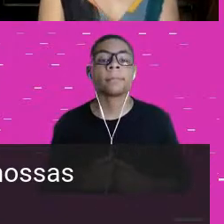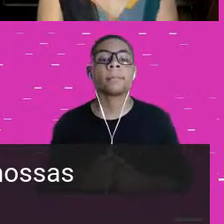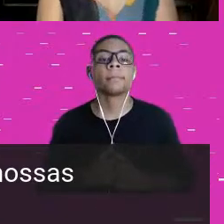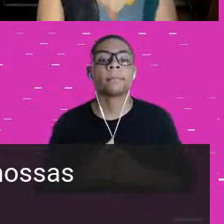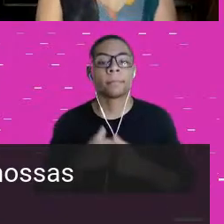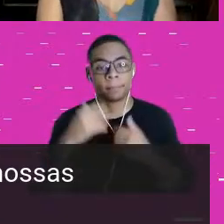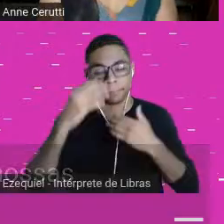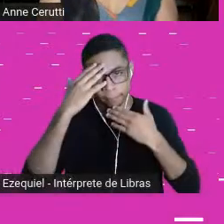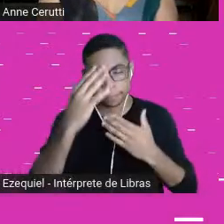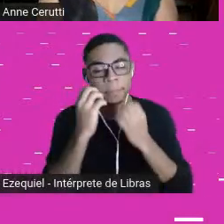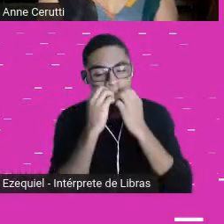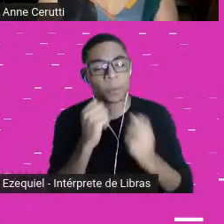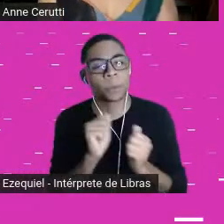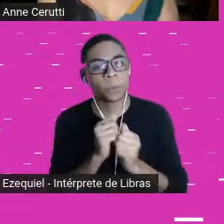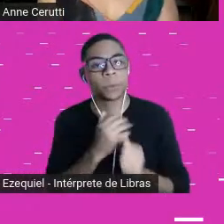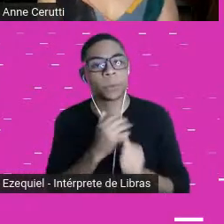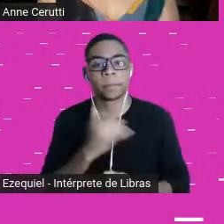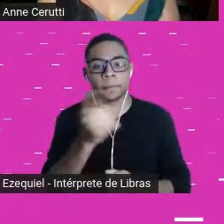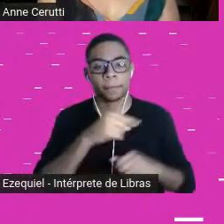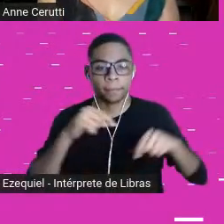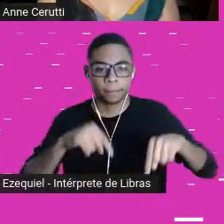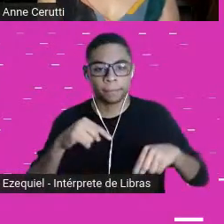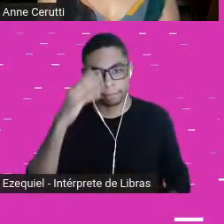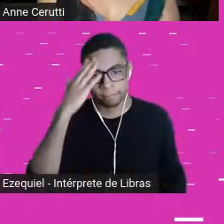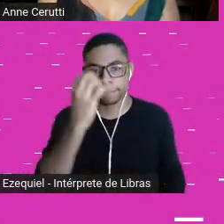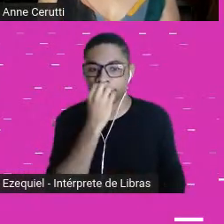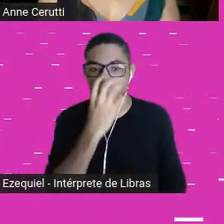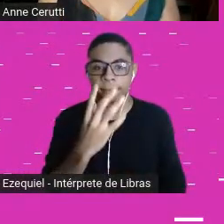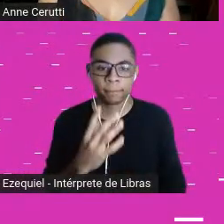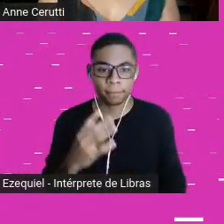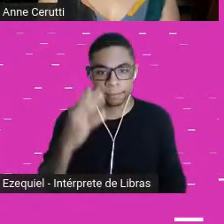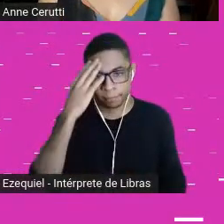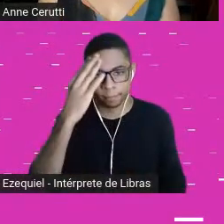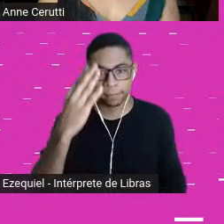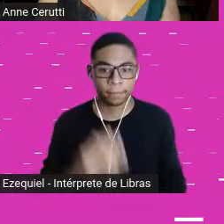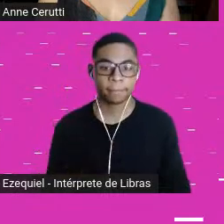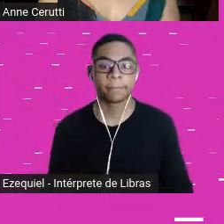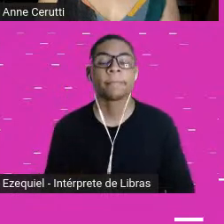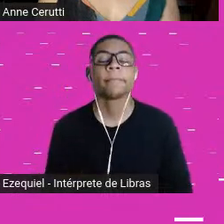estar com vocês aqui, meninas. Muito bom. Muito obrigado.